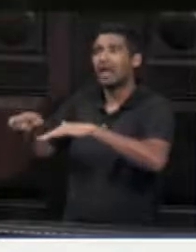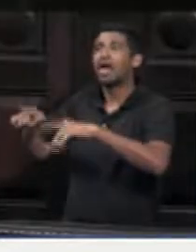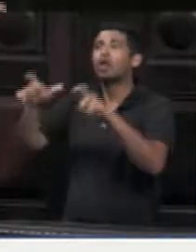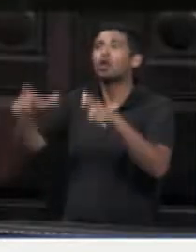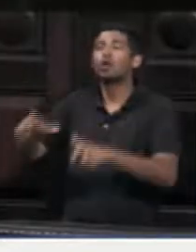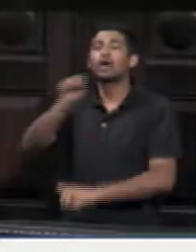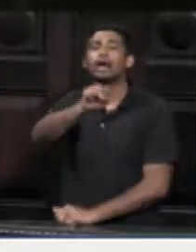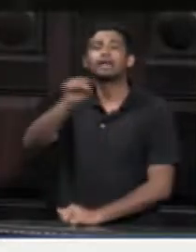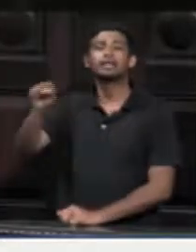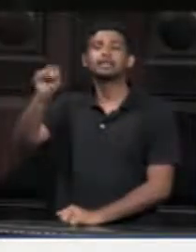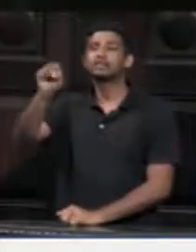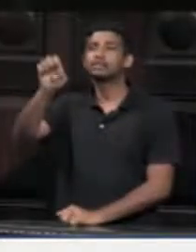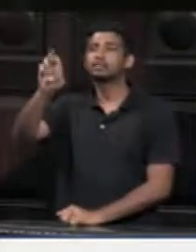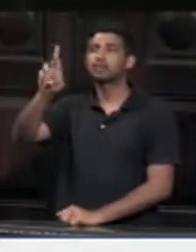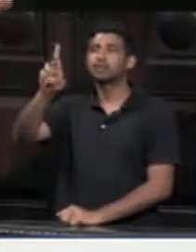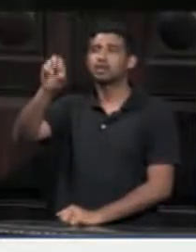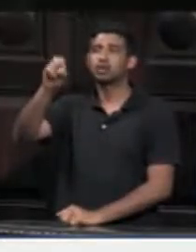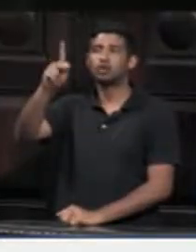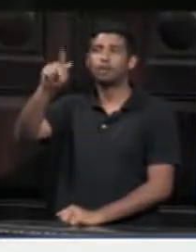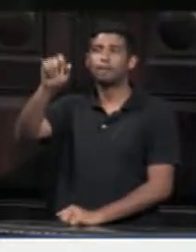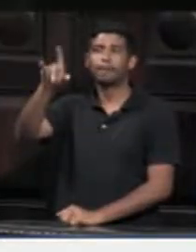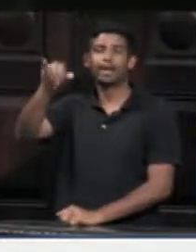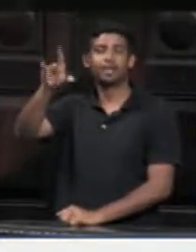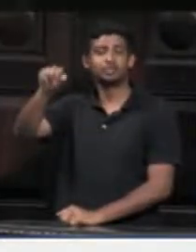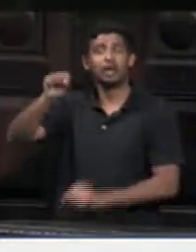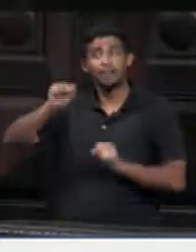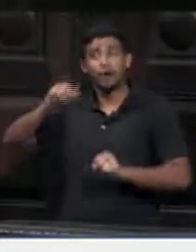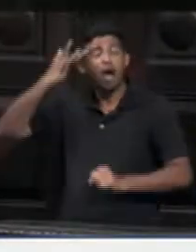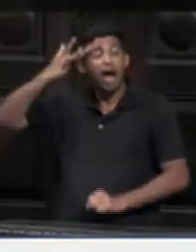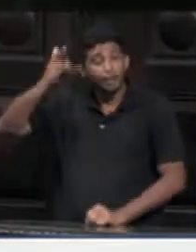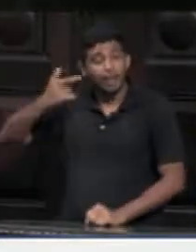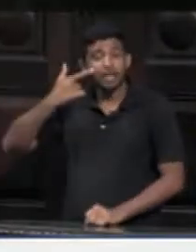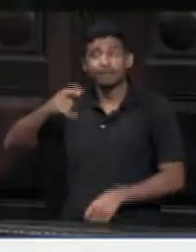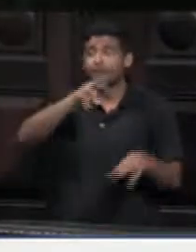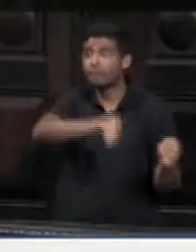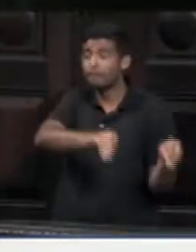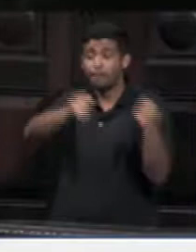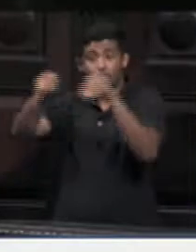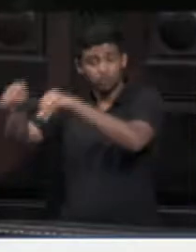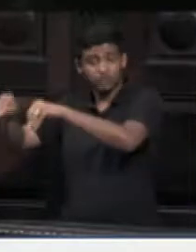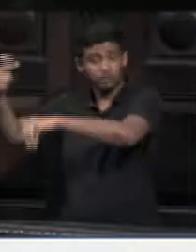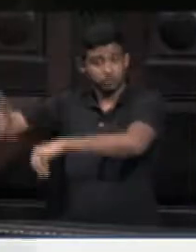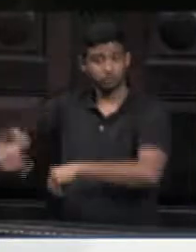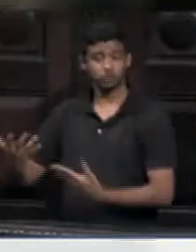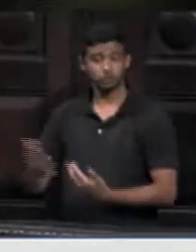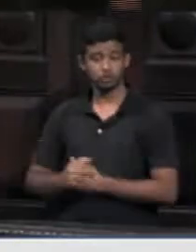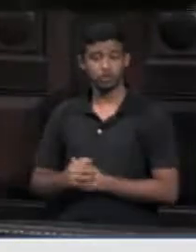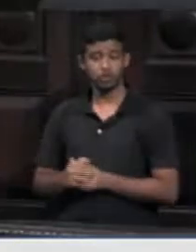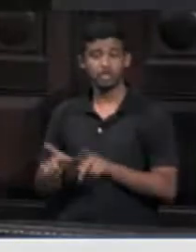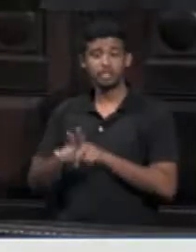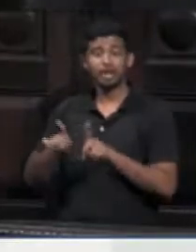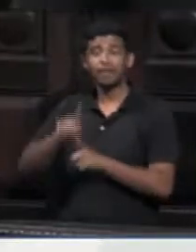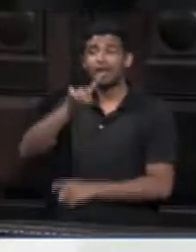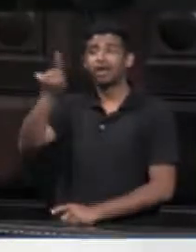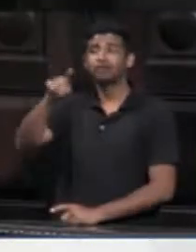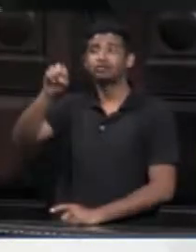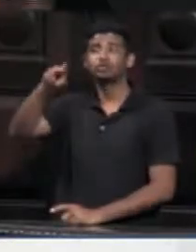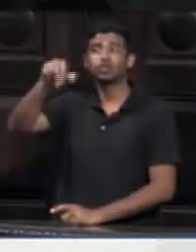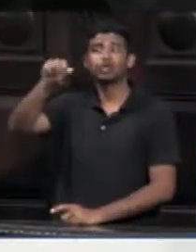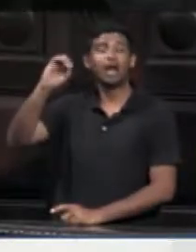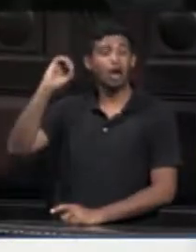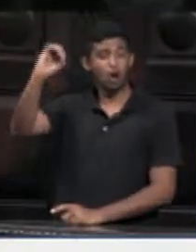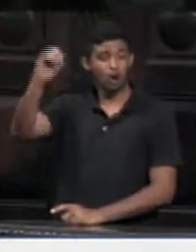Seropédica, pode ser amanhã que queiram transferi-lo novamente para a zona oeste da cidade do Rio de